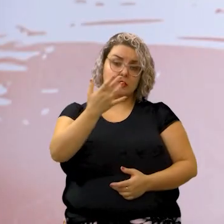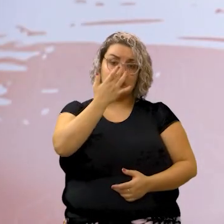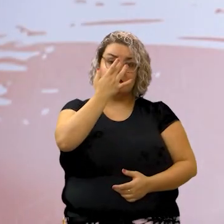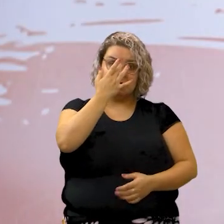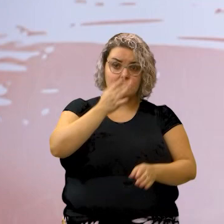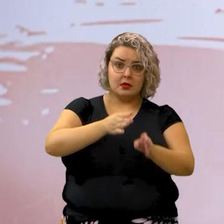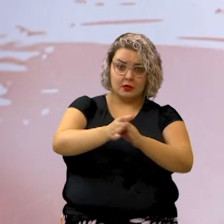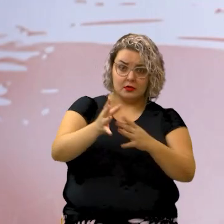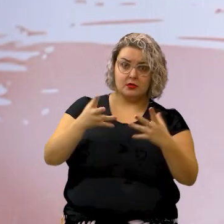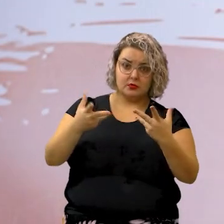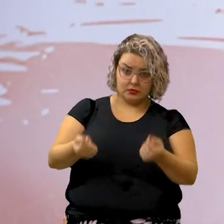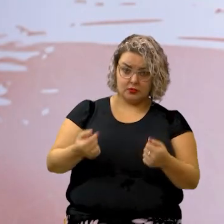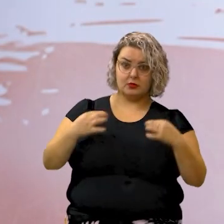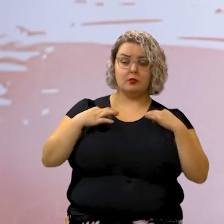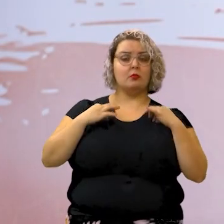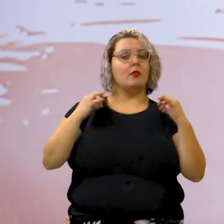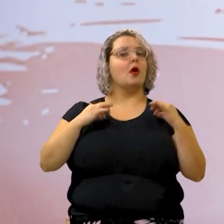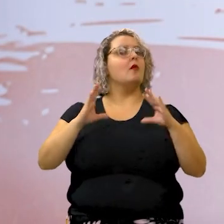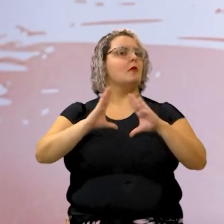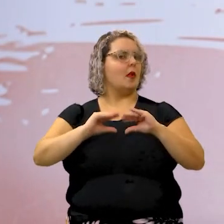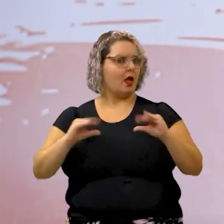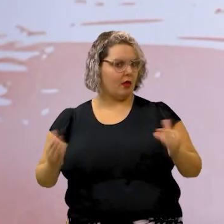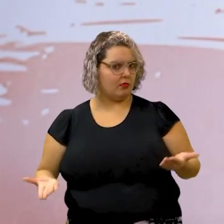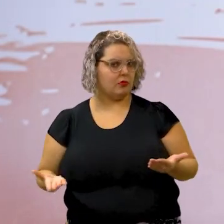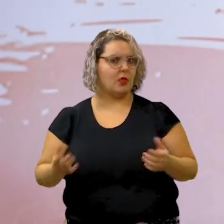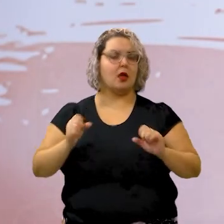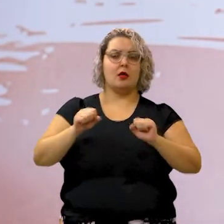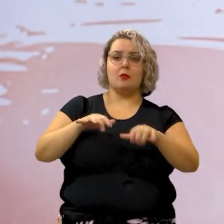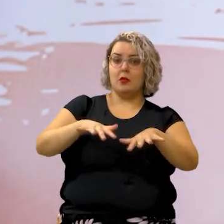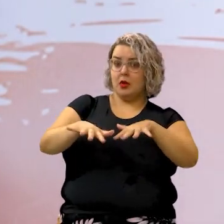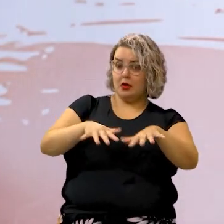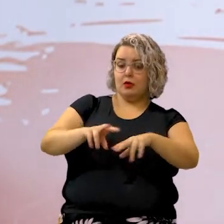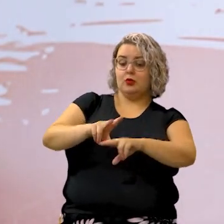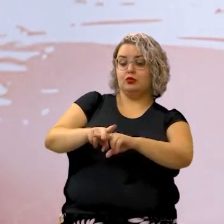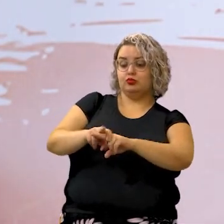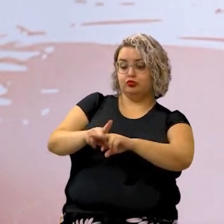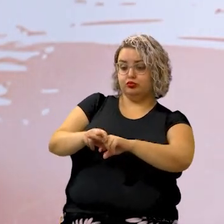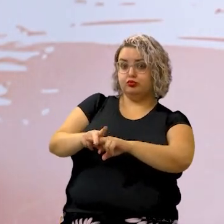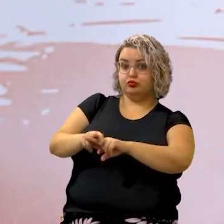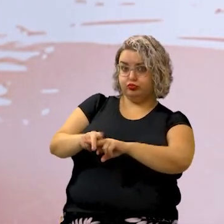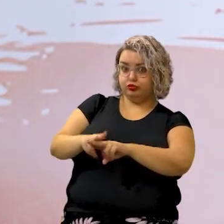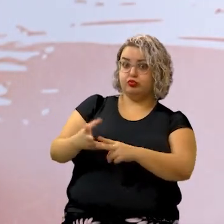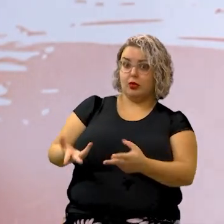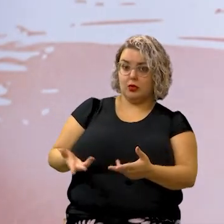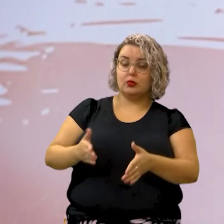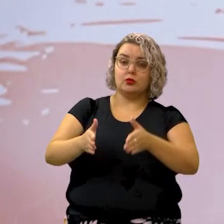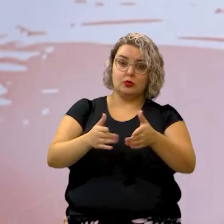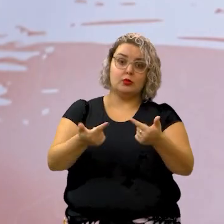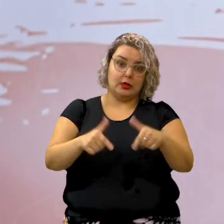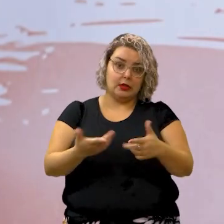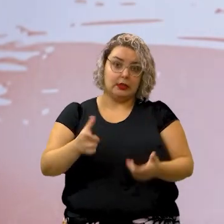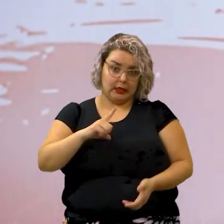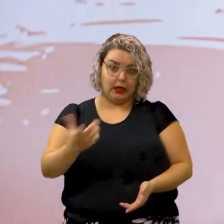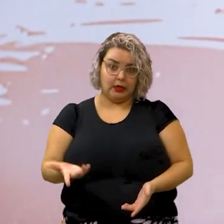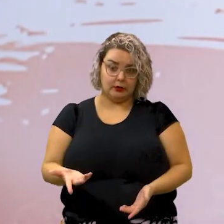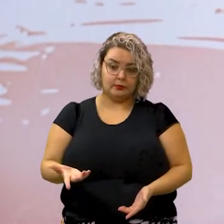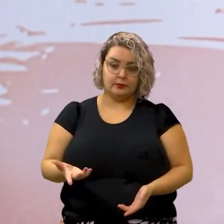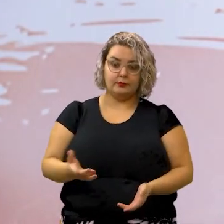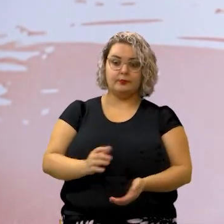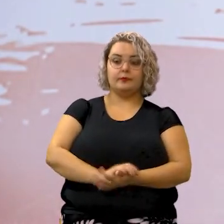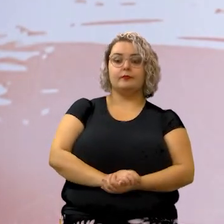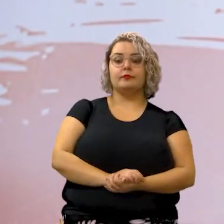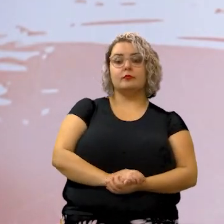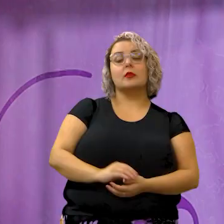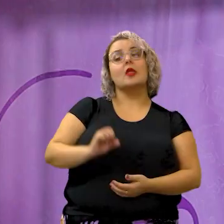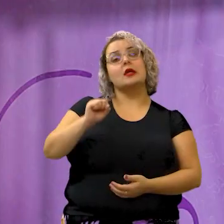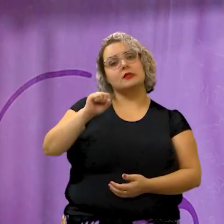Para quem vai viajar, o recomendado, em todo caso, é uma roupa mais confortável que dê para mexer ali a perna durante o espaço que tem,